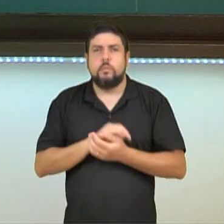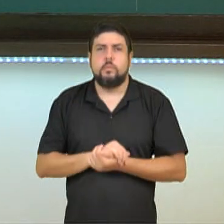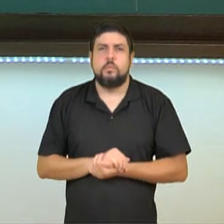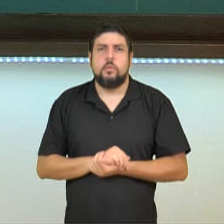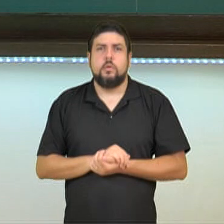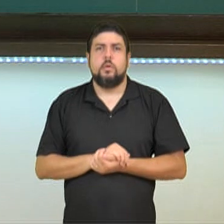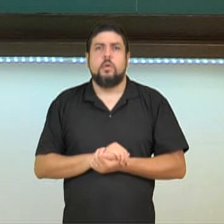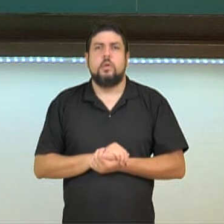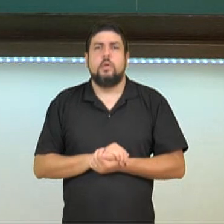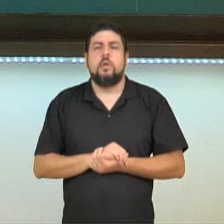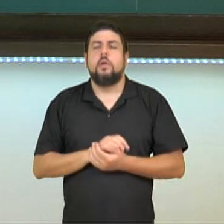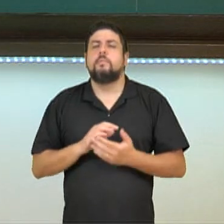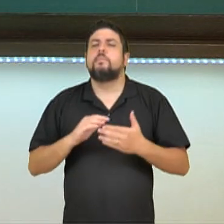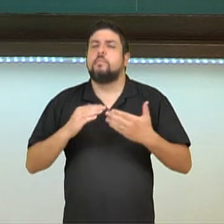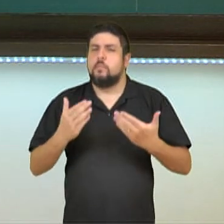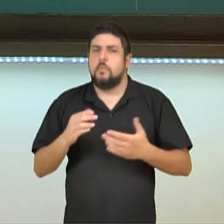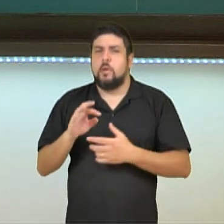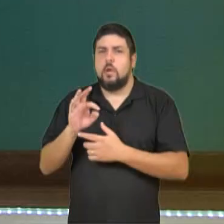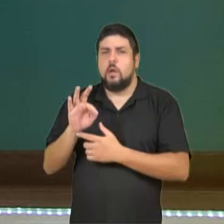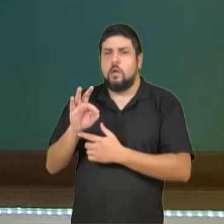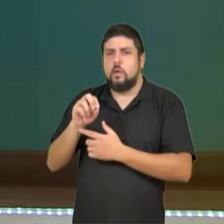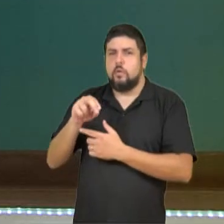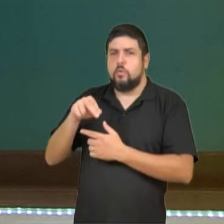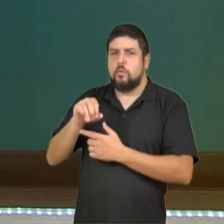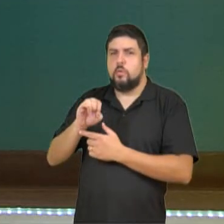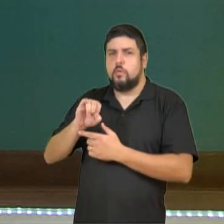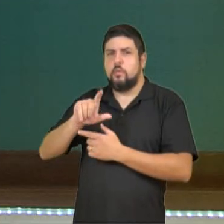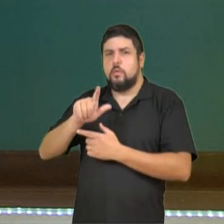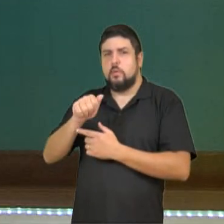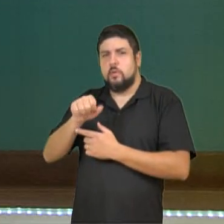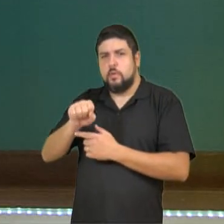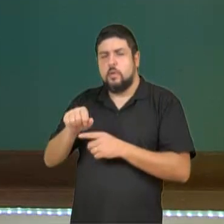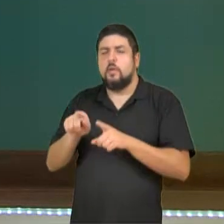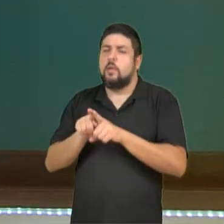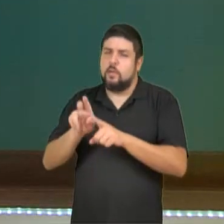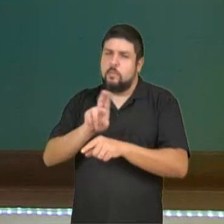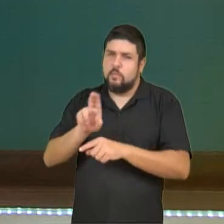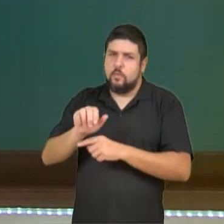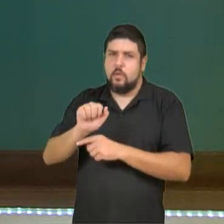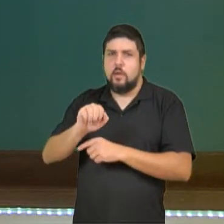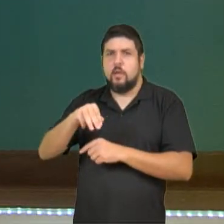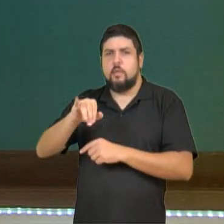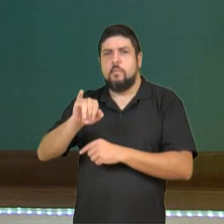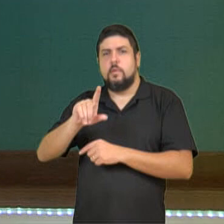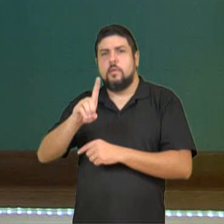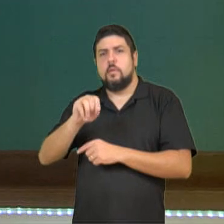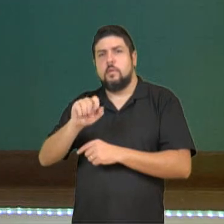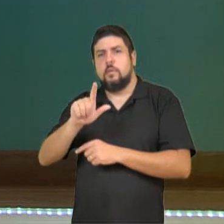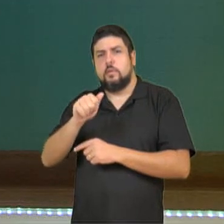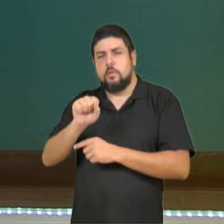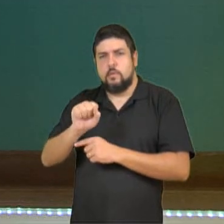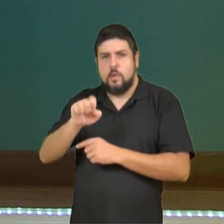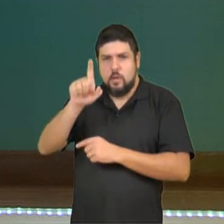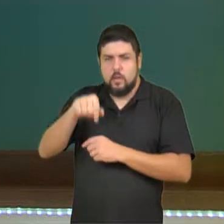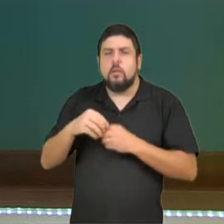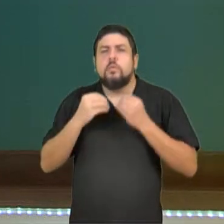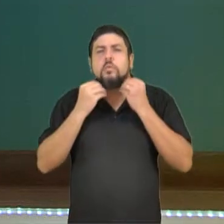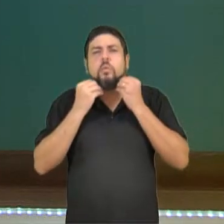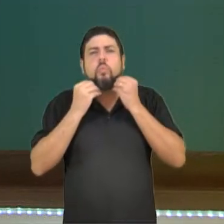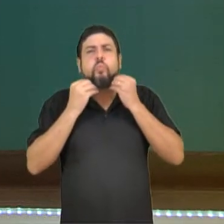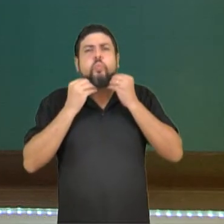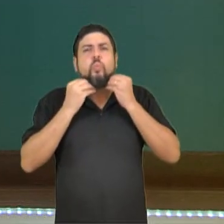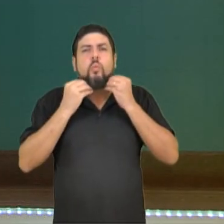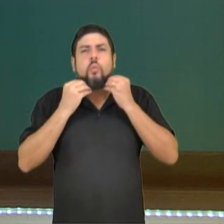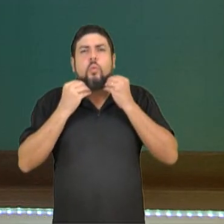tá? Então, as tonsilas, também chamadas de amígdalas, têm essa função, participar de respostas do